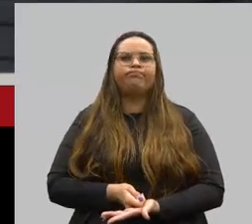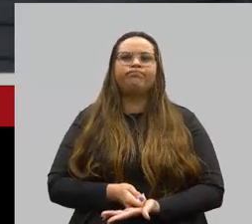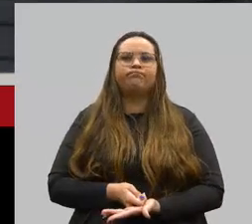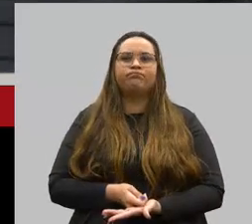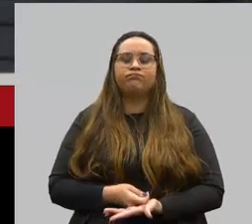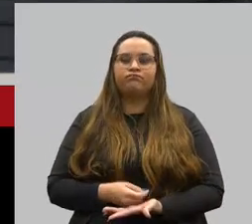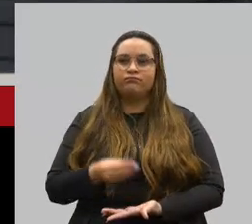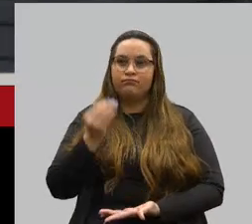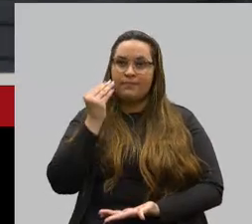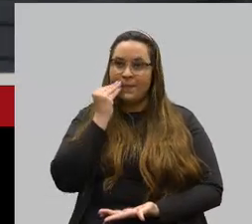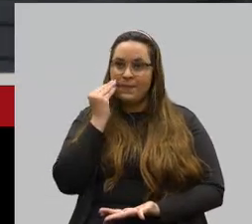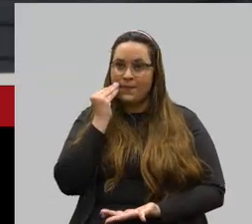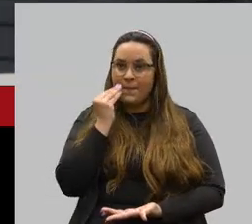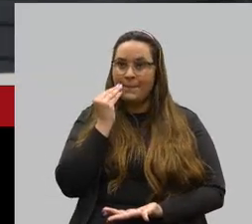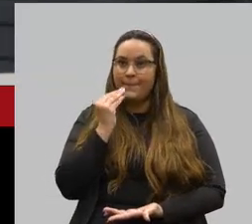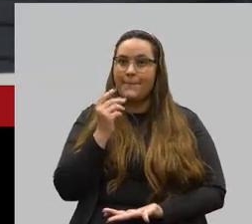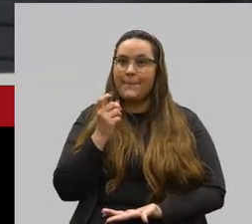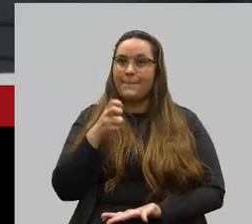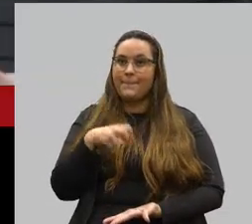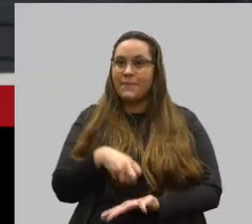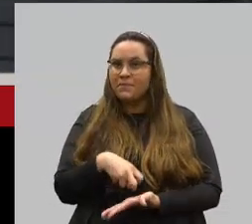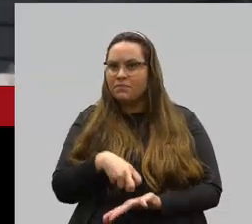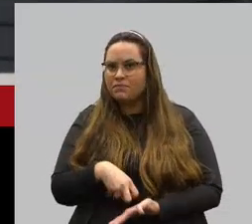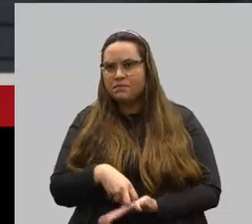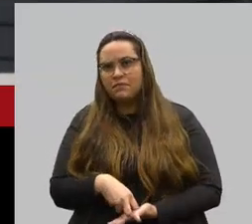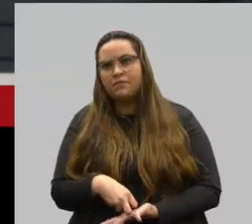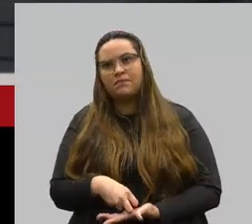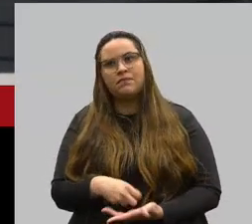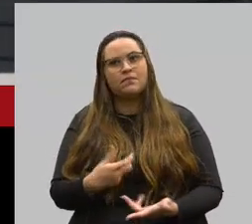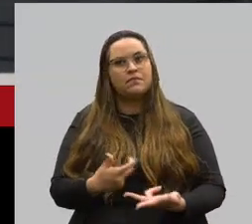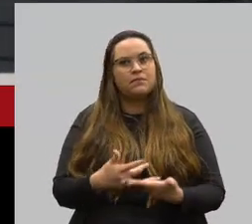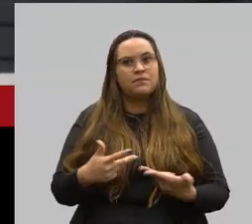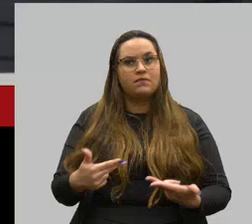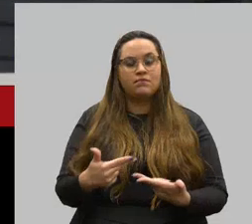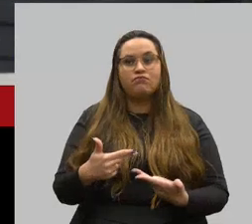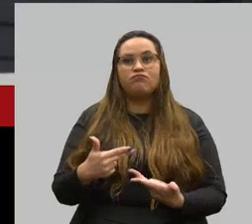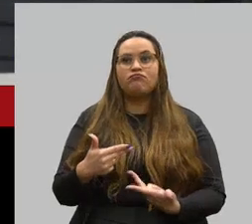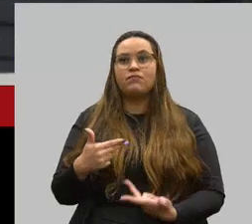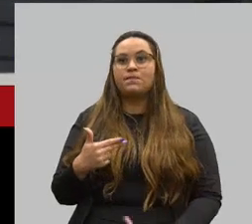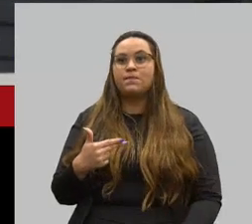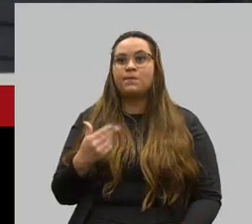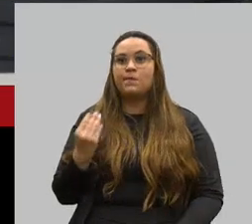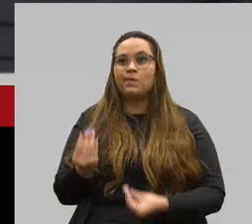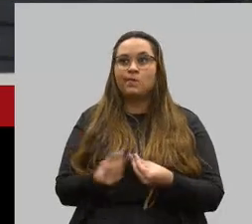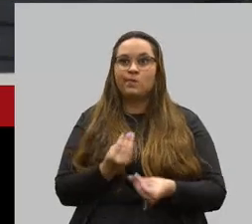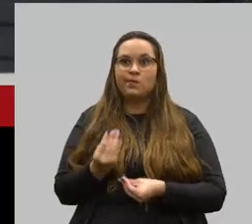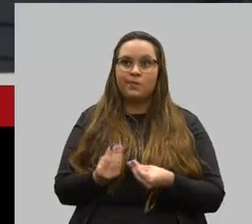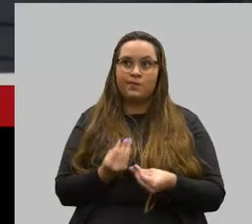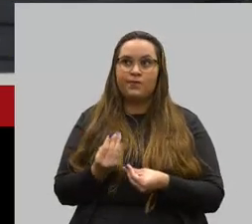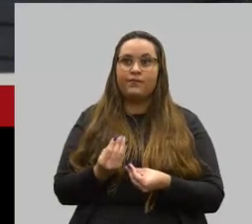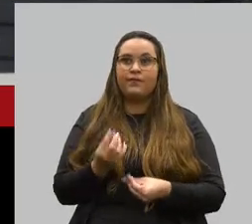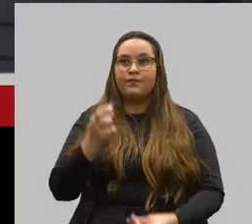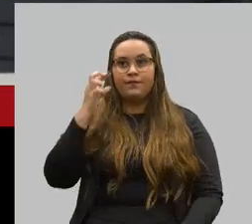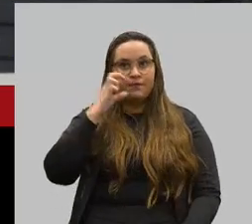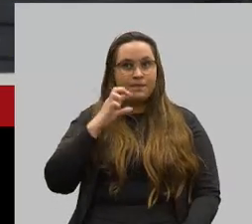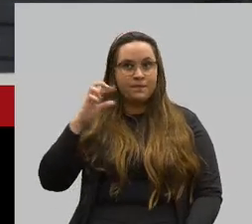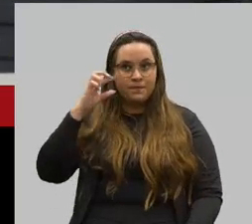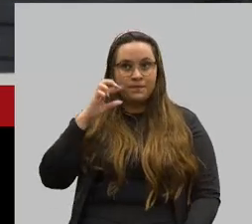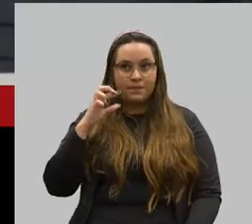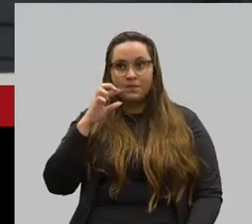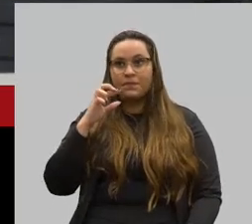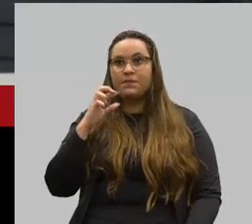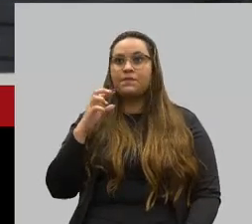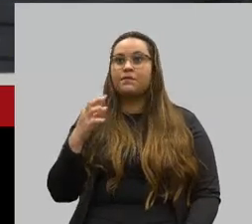respeito à punição né E aí a persecução penal né a investigação criminal eh dos autores de crime de